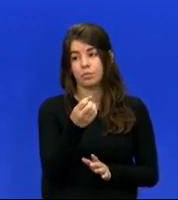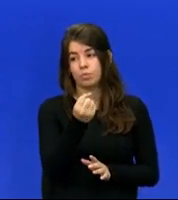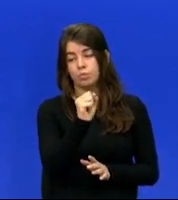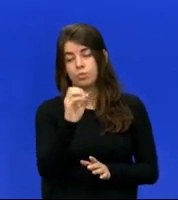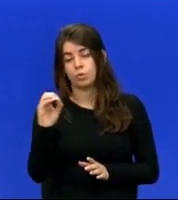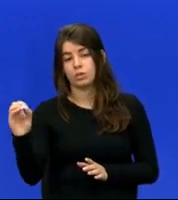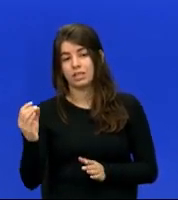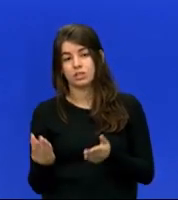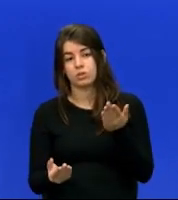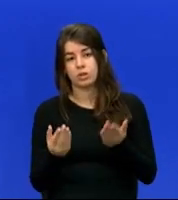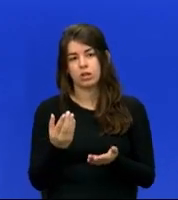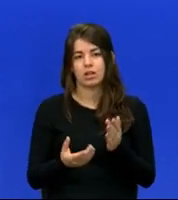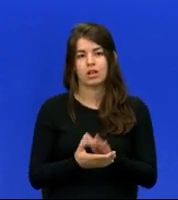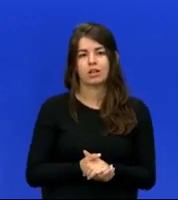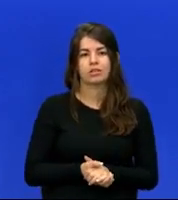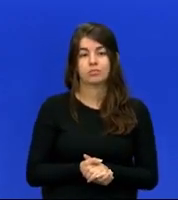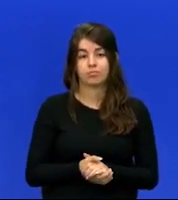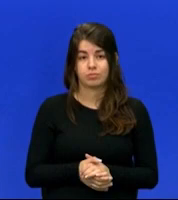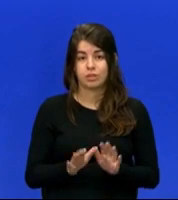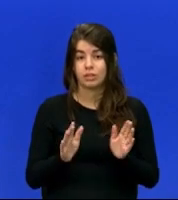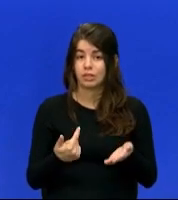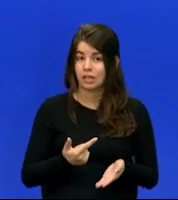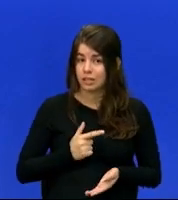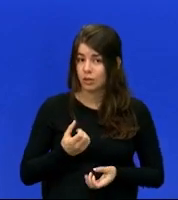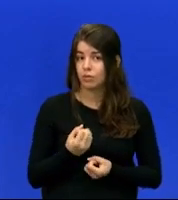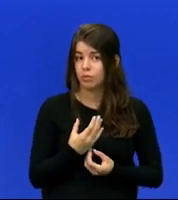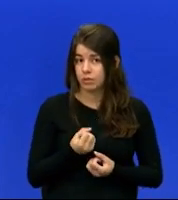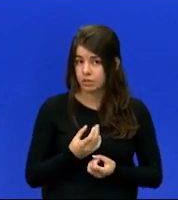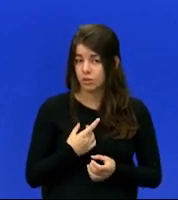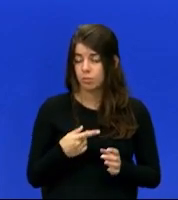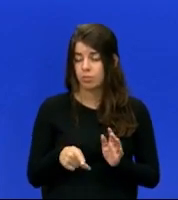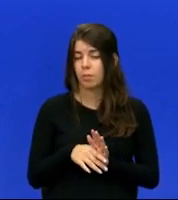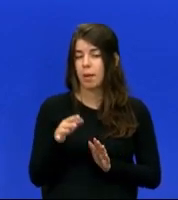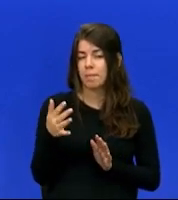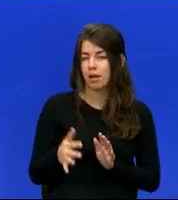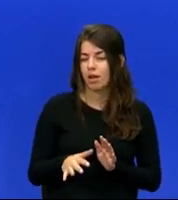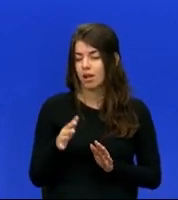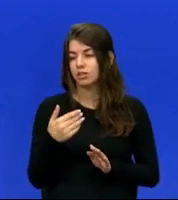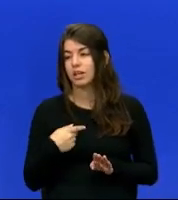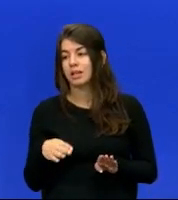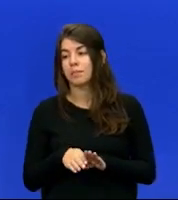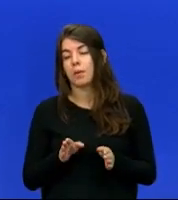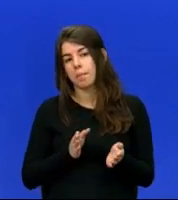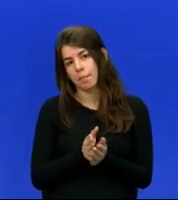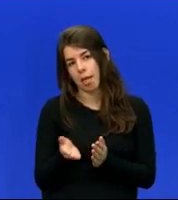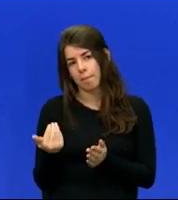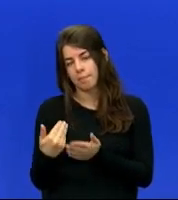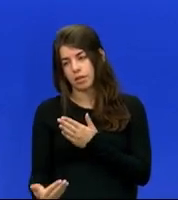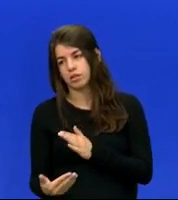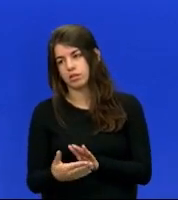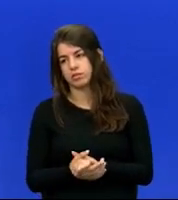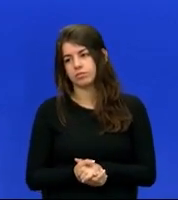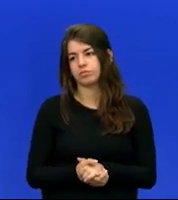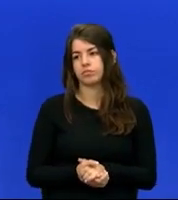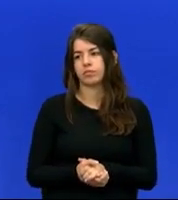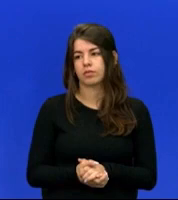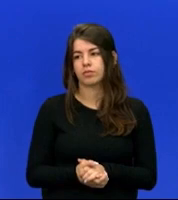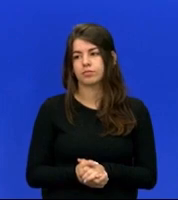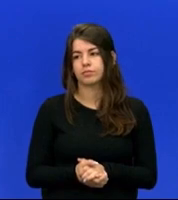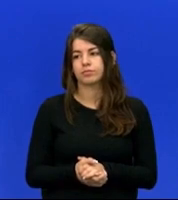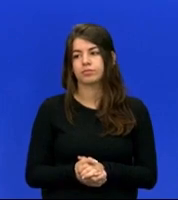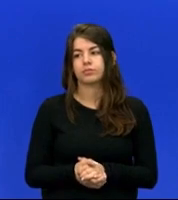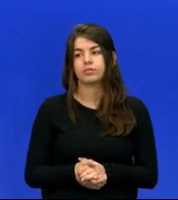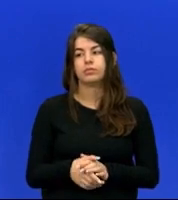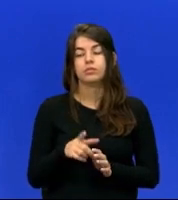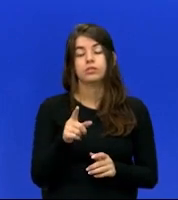13.800 toneladas. Já temos dado a média e o desvio padrão. O que